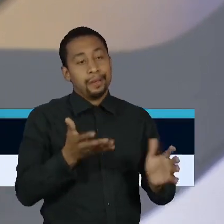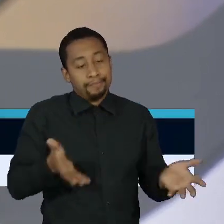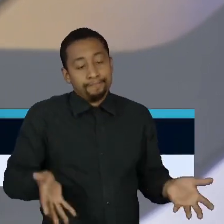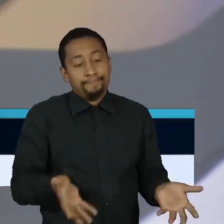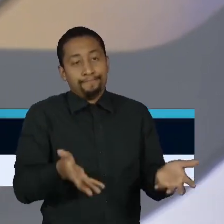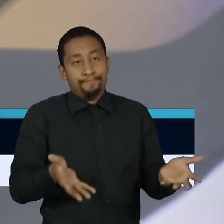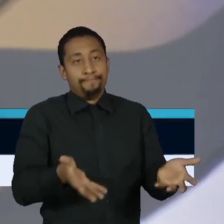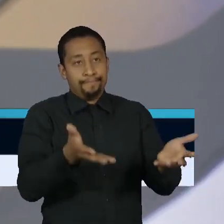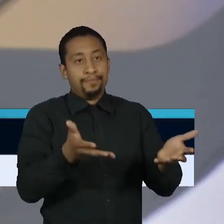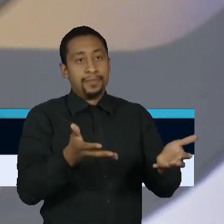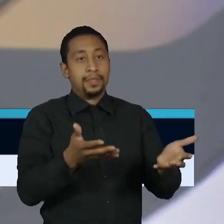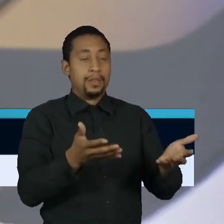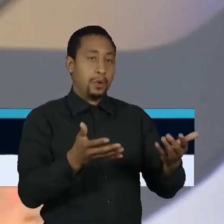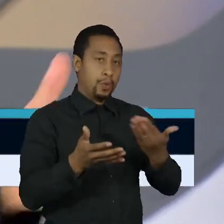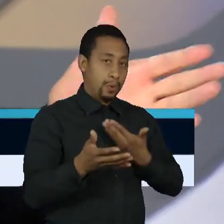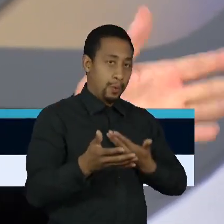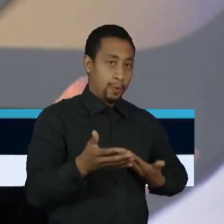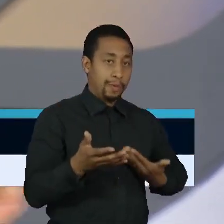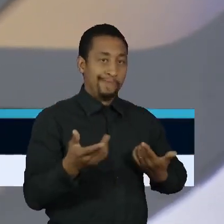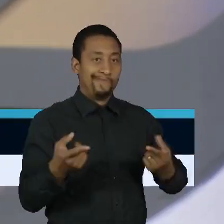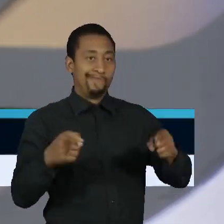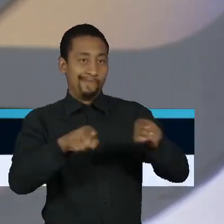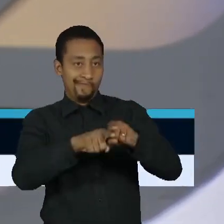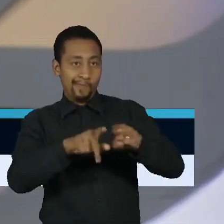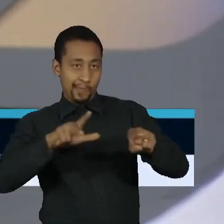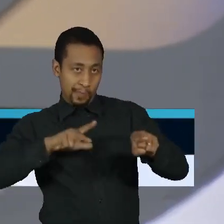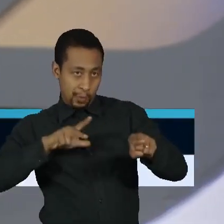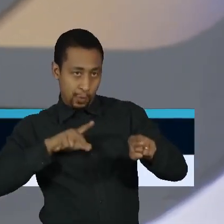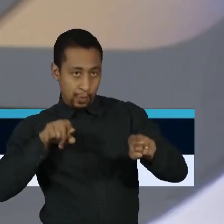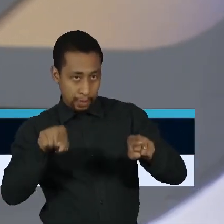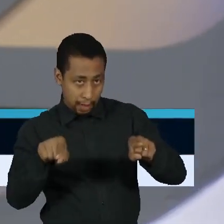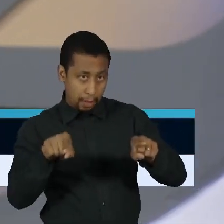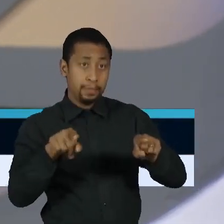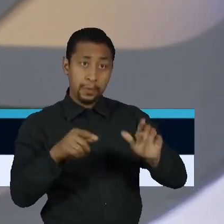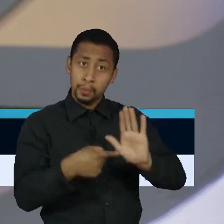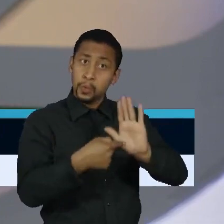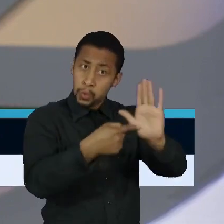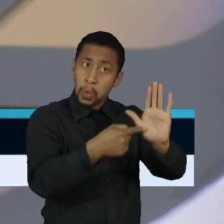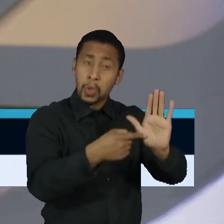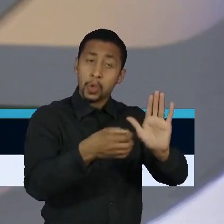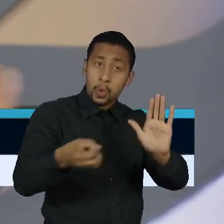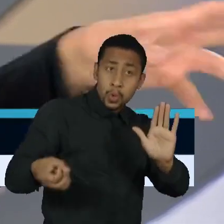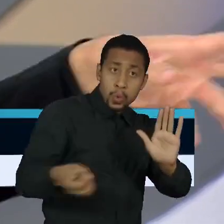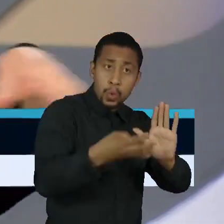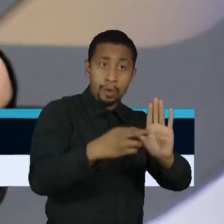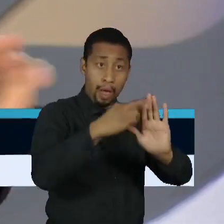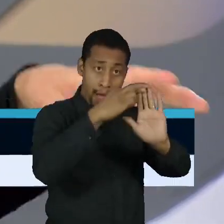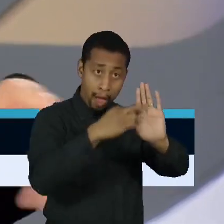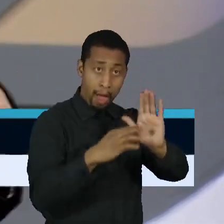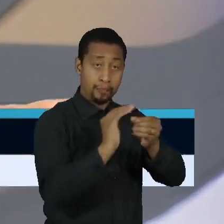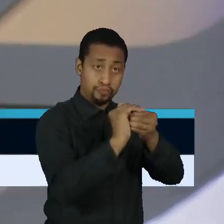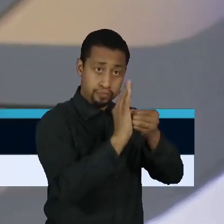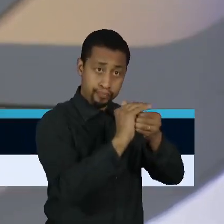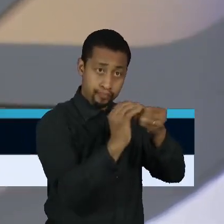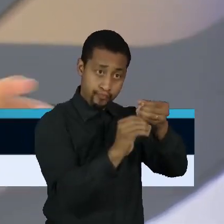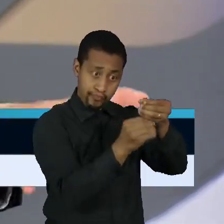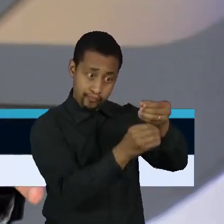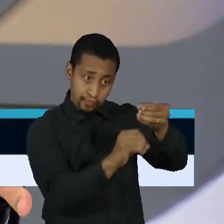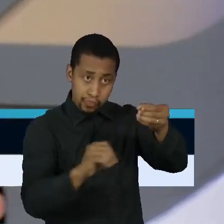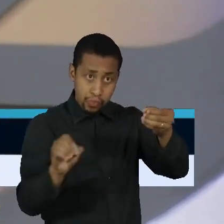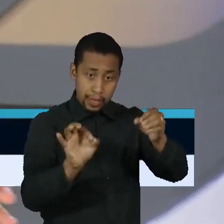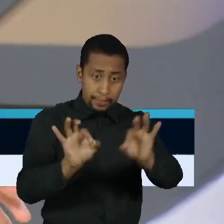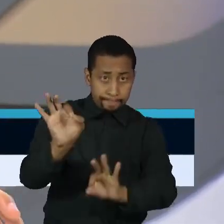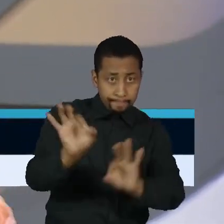à prestação desse tipo de serviço. Se você lembrar que o marco do saneamento... O novo marco do saneamento, que está em discussão agora,